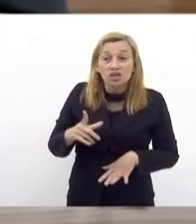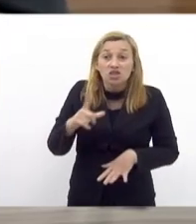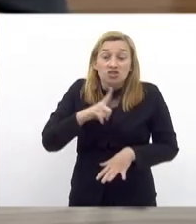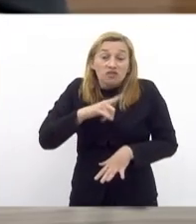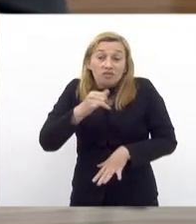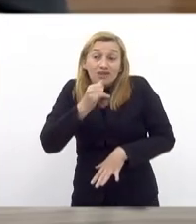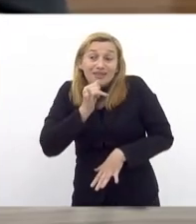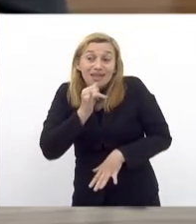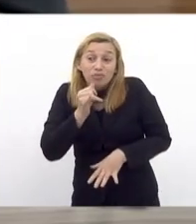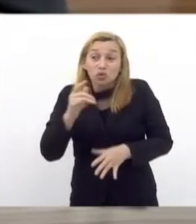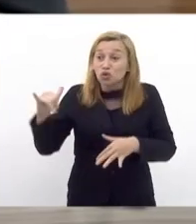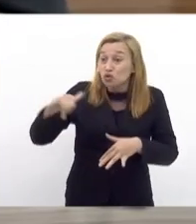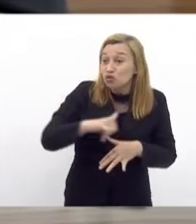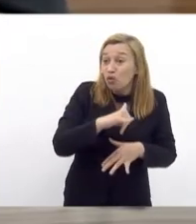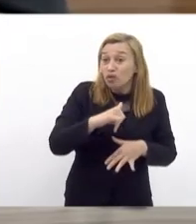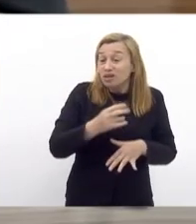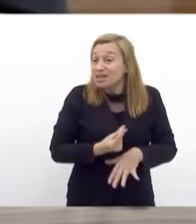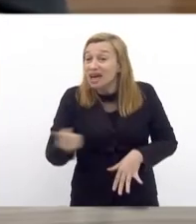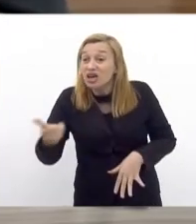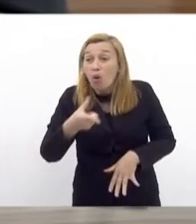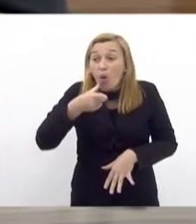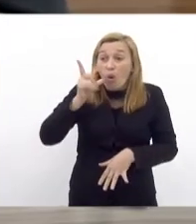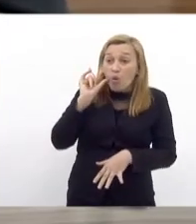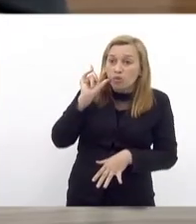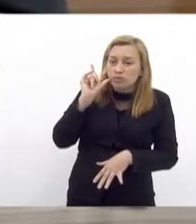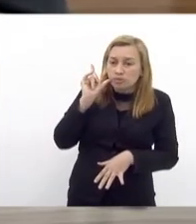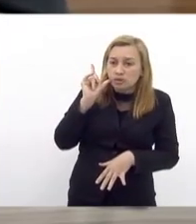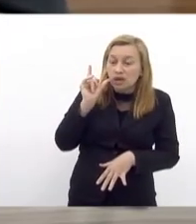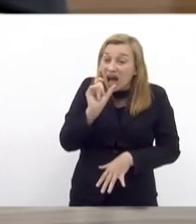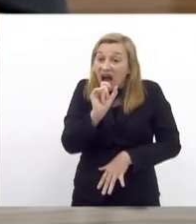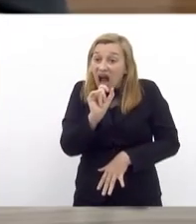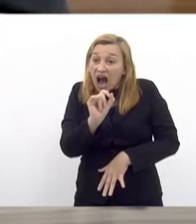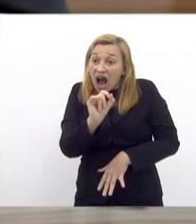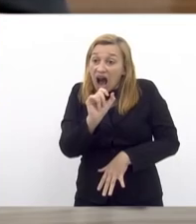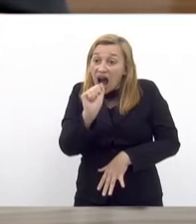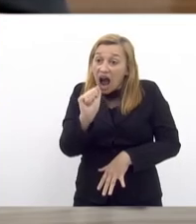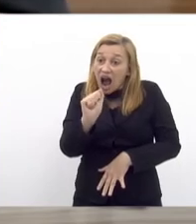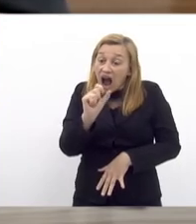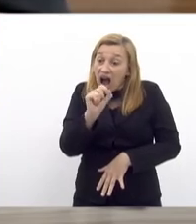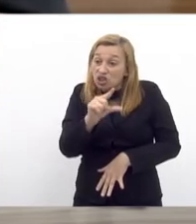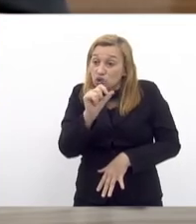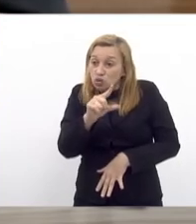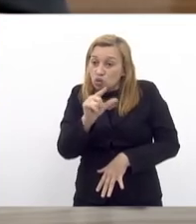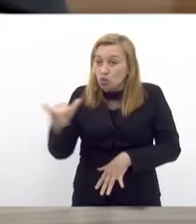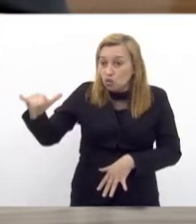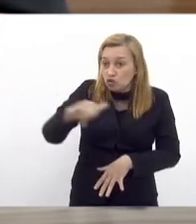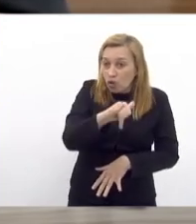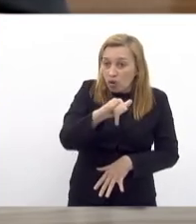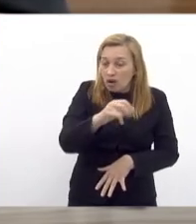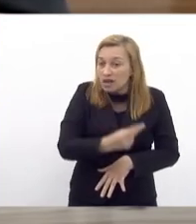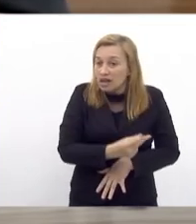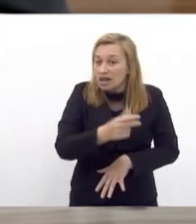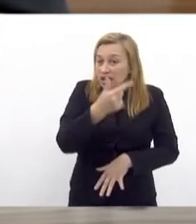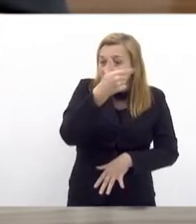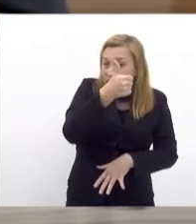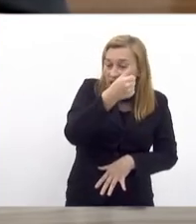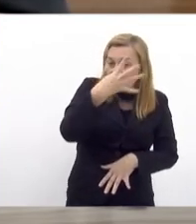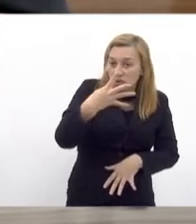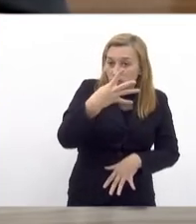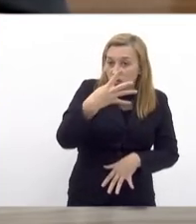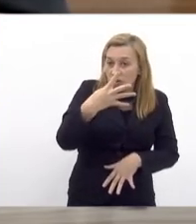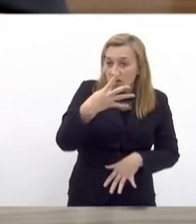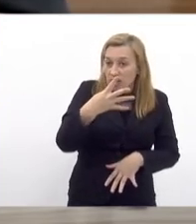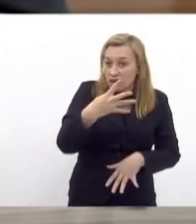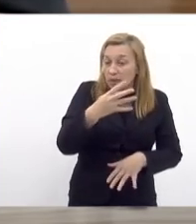de voos que devia sair ontem. A Azul, por exemplo, um voo de ontem às 14, saiu às 19 horas e 30